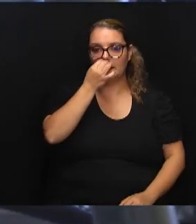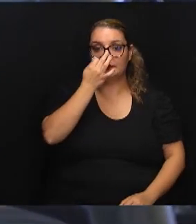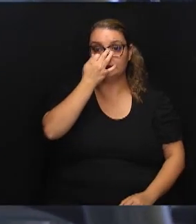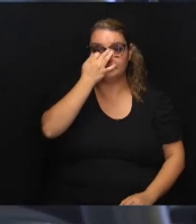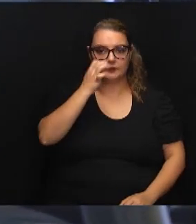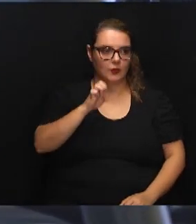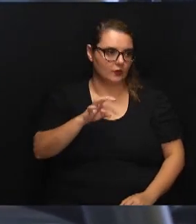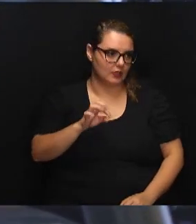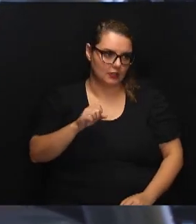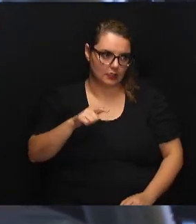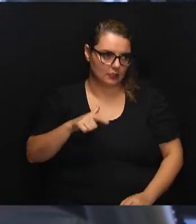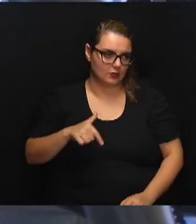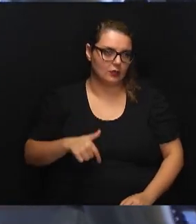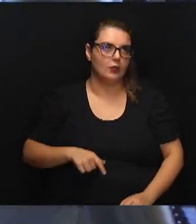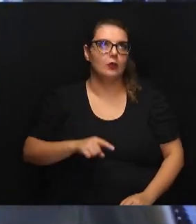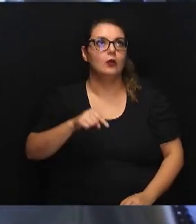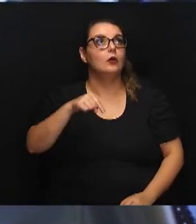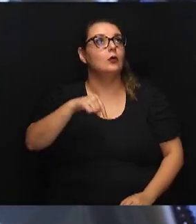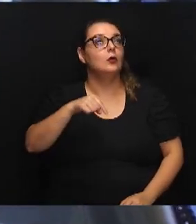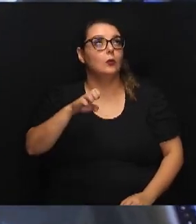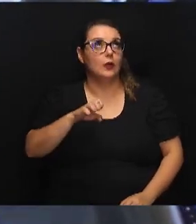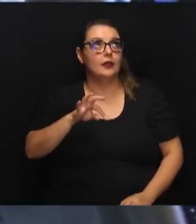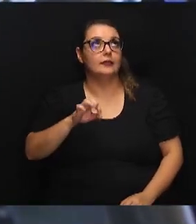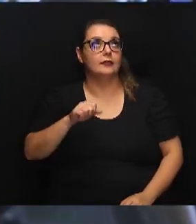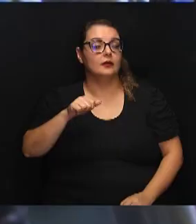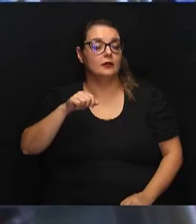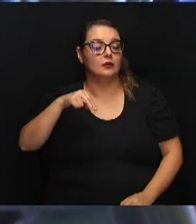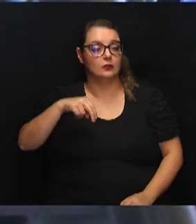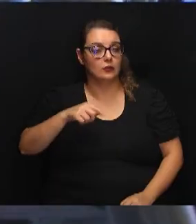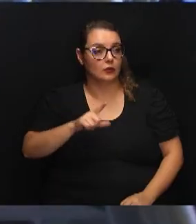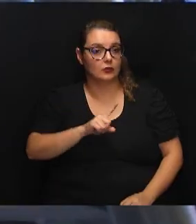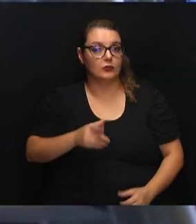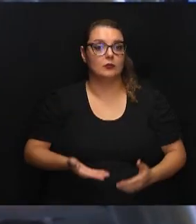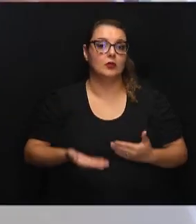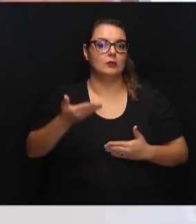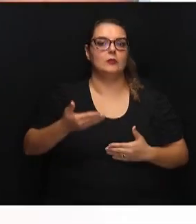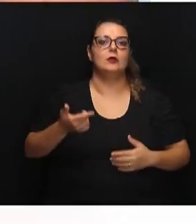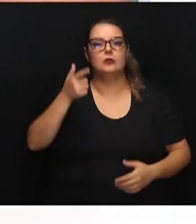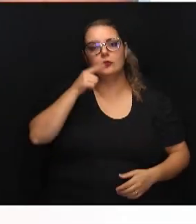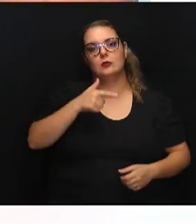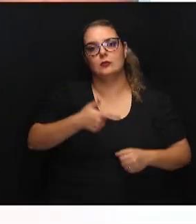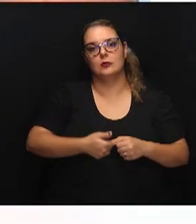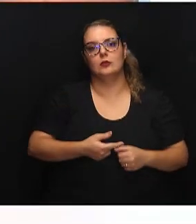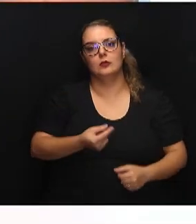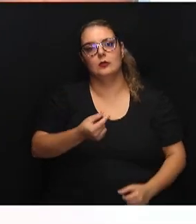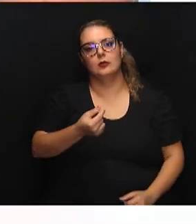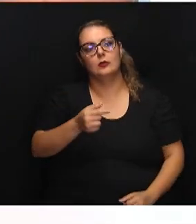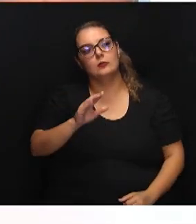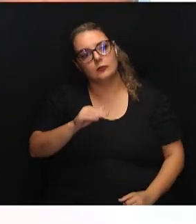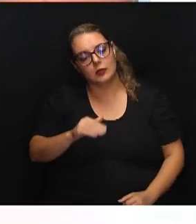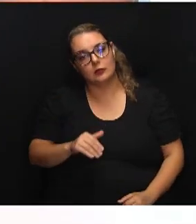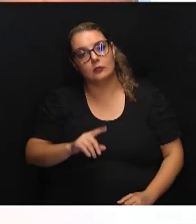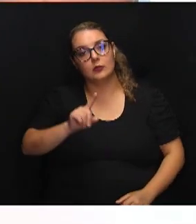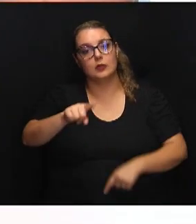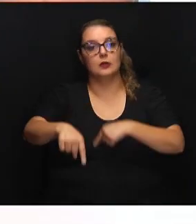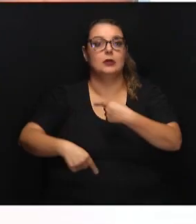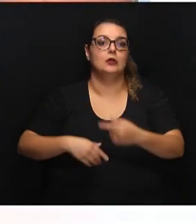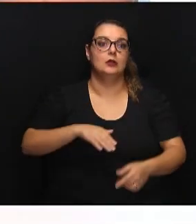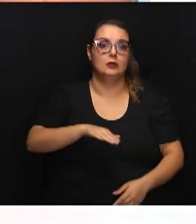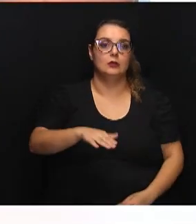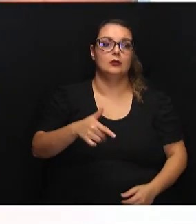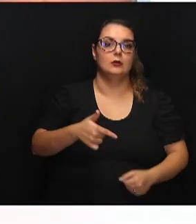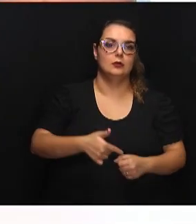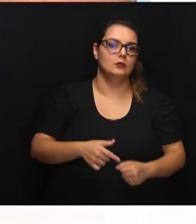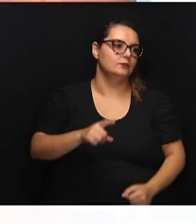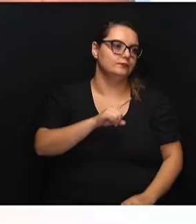subir hoje o preço. Então, hoje eu até consigo abastecer com etanol barato. Mas a próxima vez que eu for encher o tanque, já não